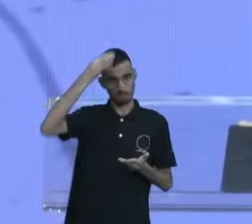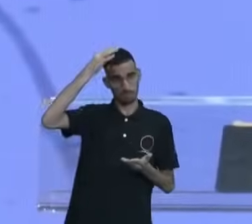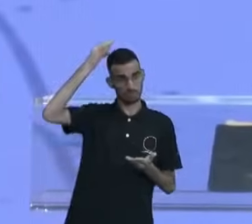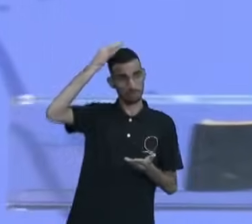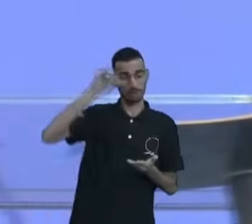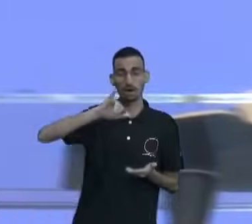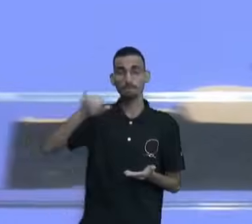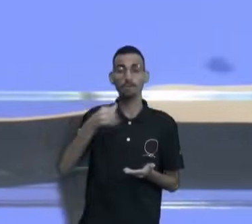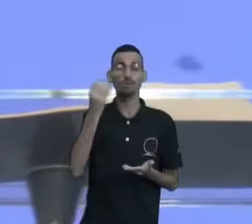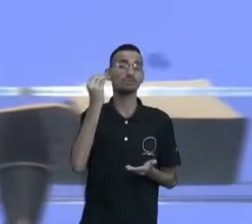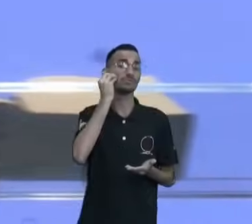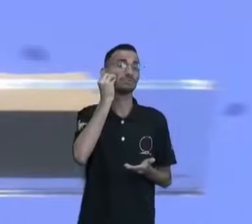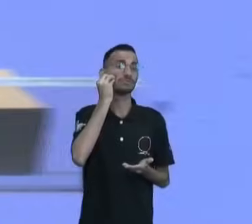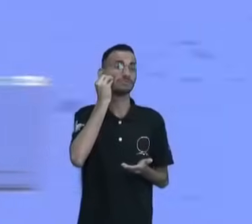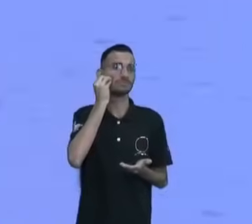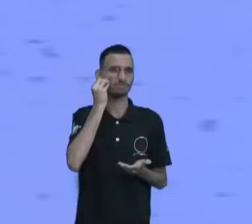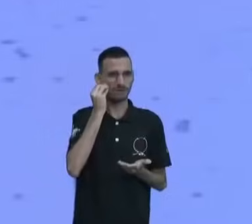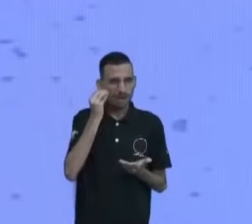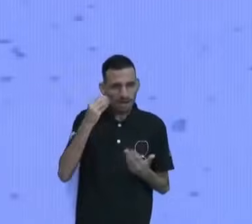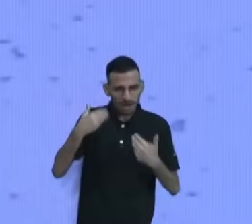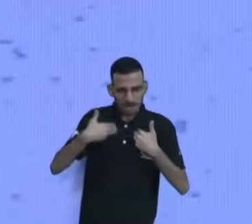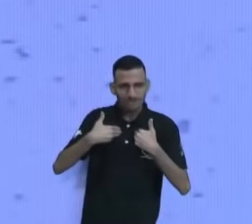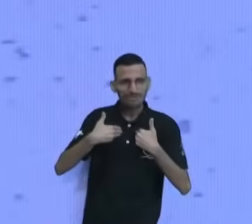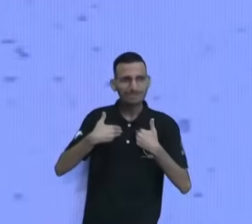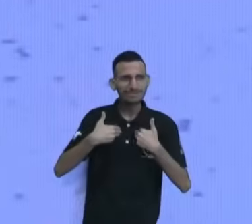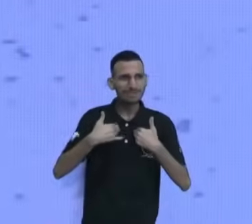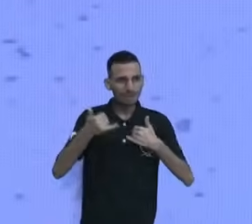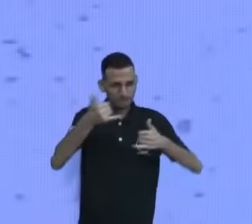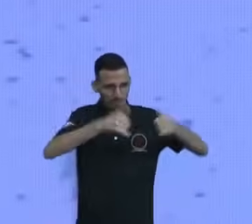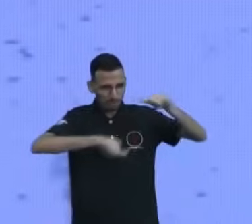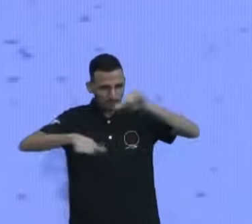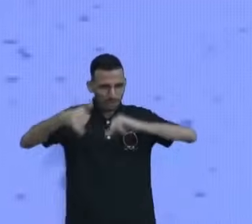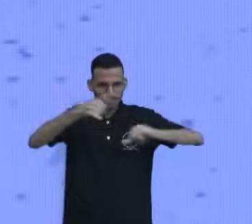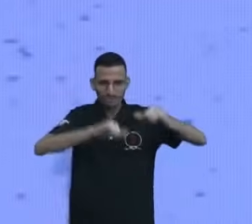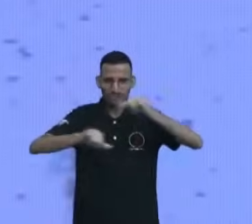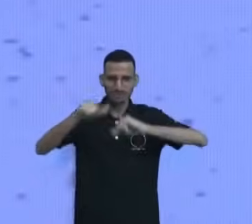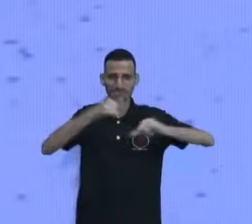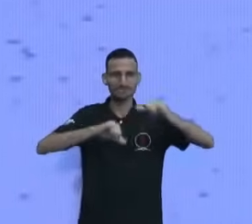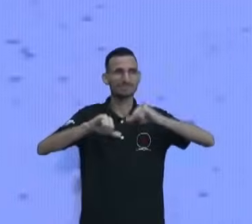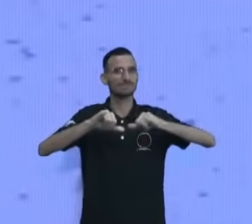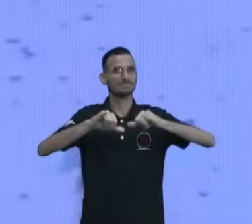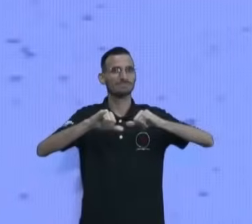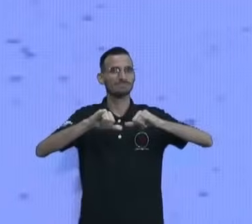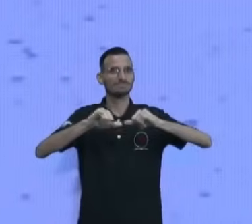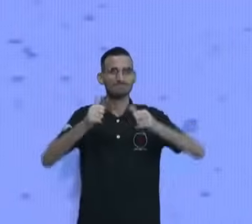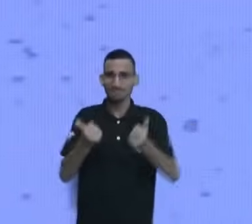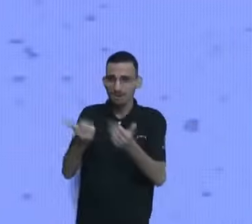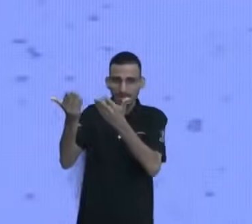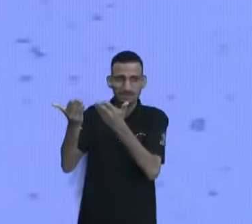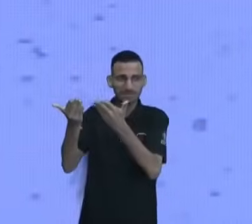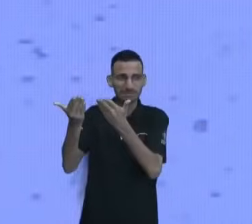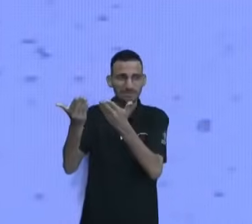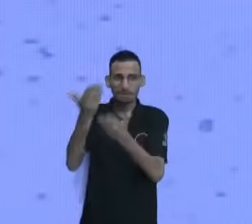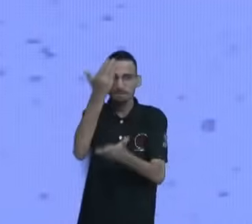derramar esse ent podia dar esse dinheiro pros pobres eu conheço esse